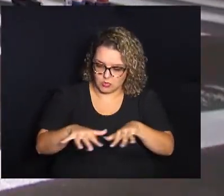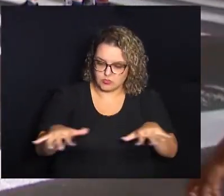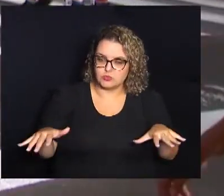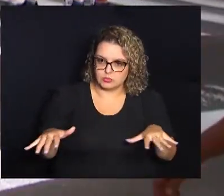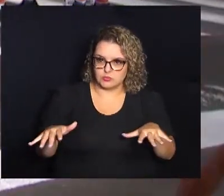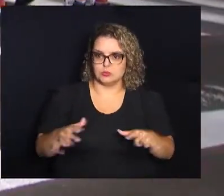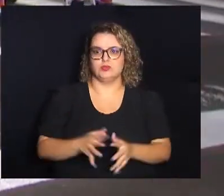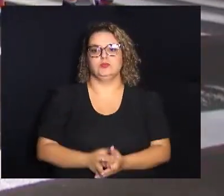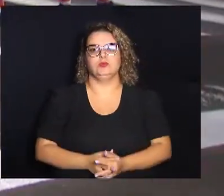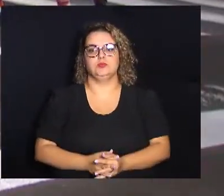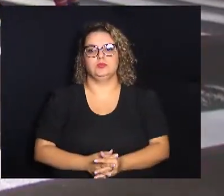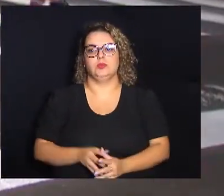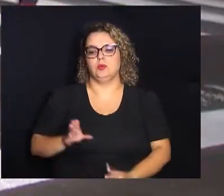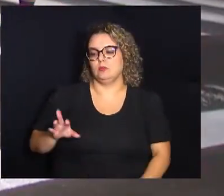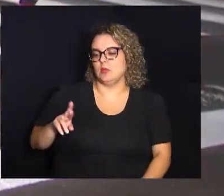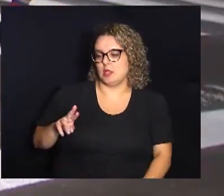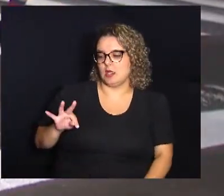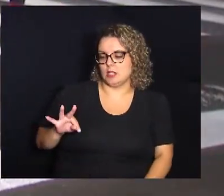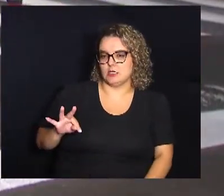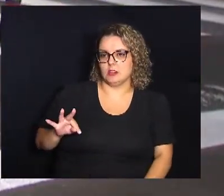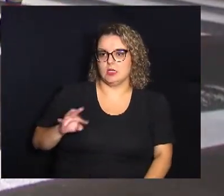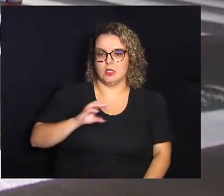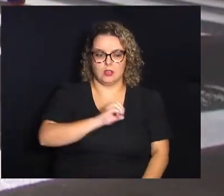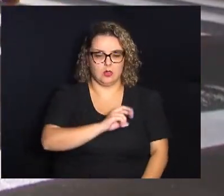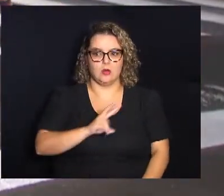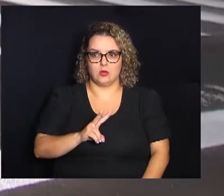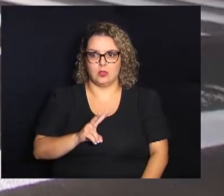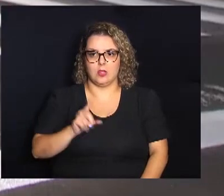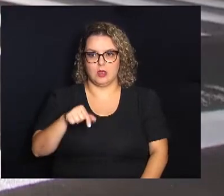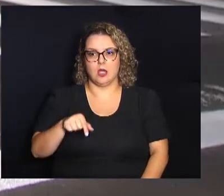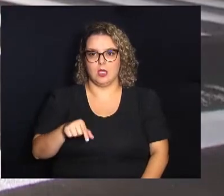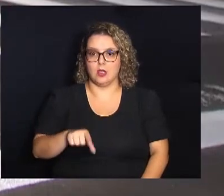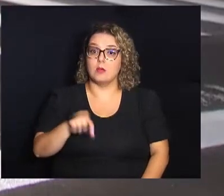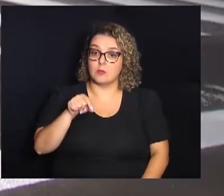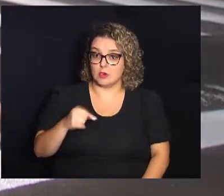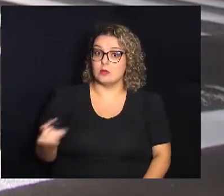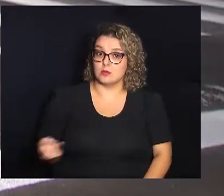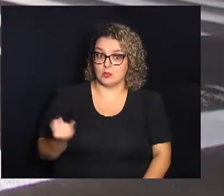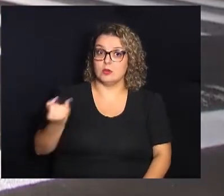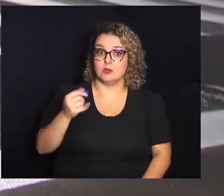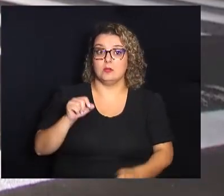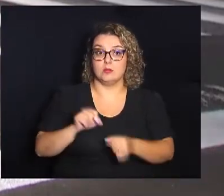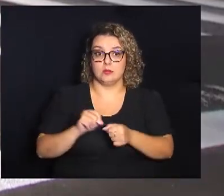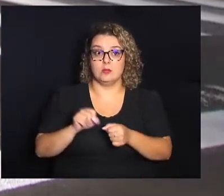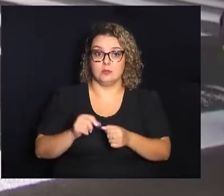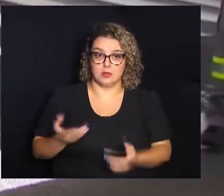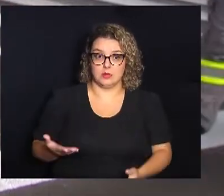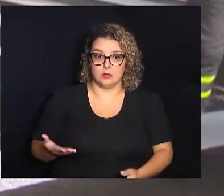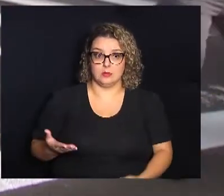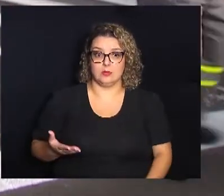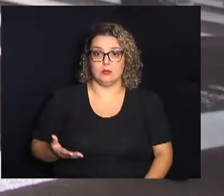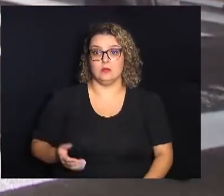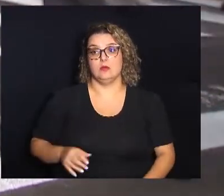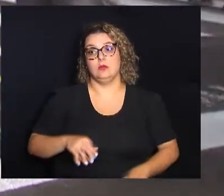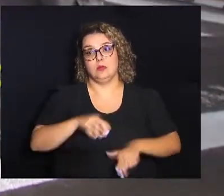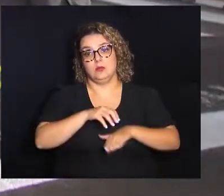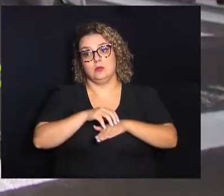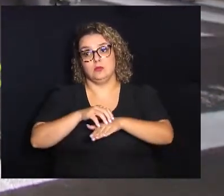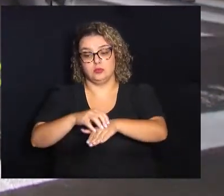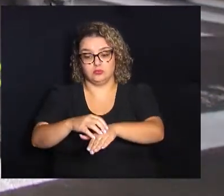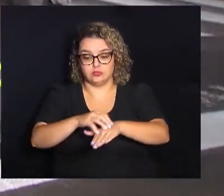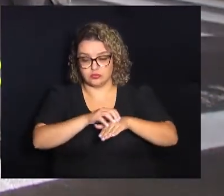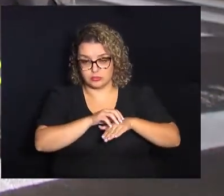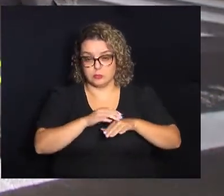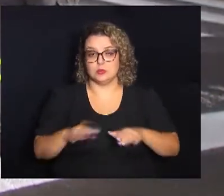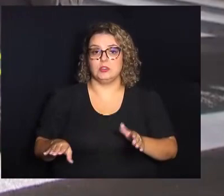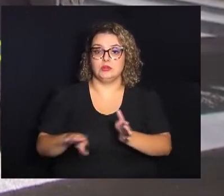do BRT Ouro Verde. É uma opção interessante para fazer partes dos deslocamentos para chegar até as escolas,